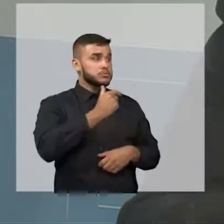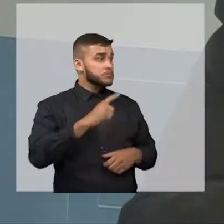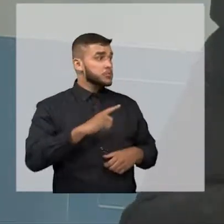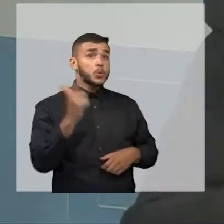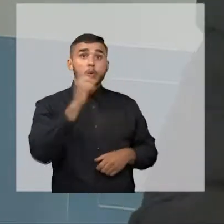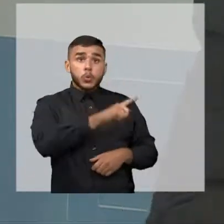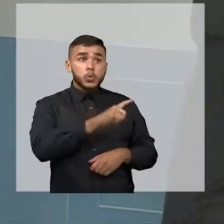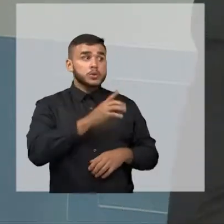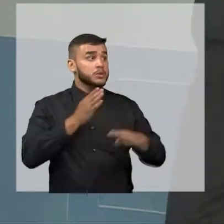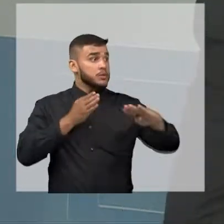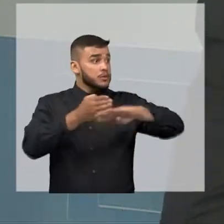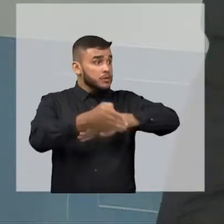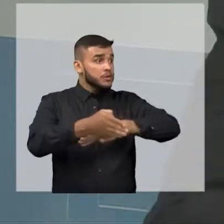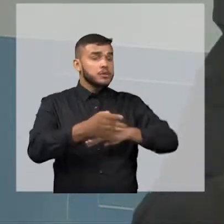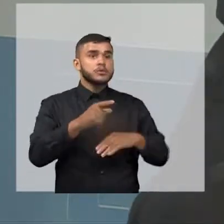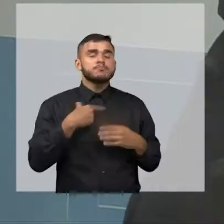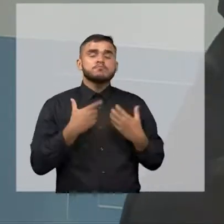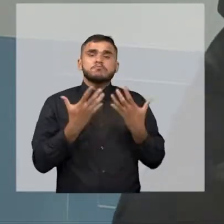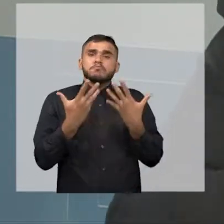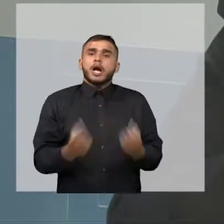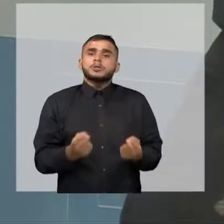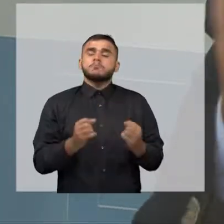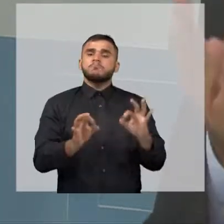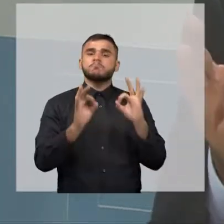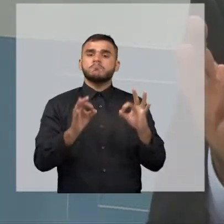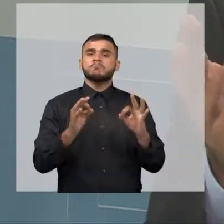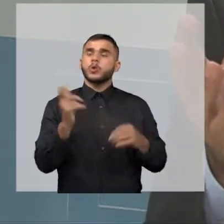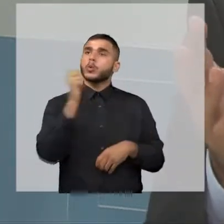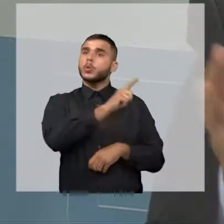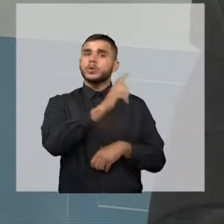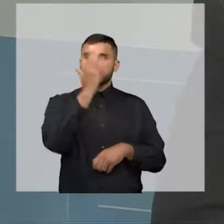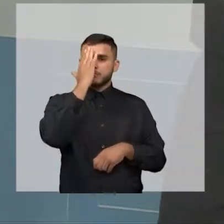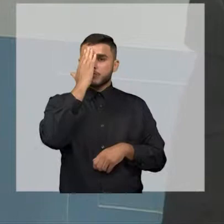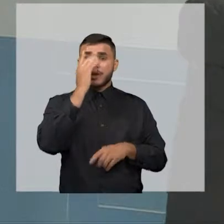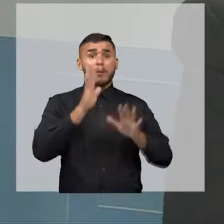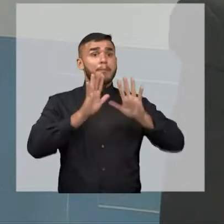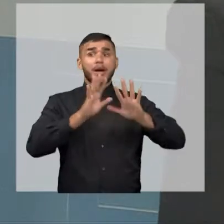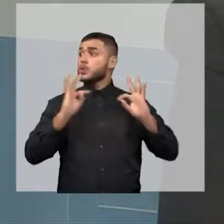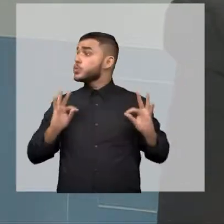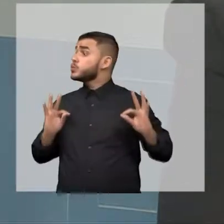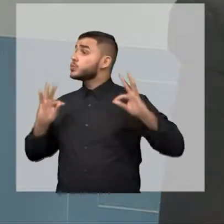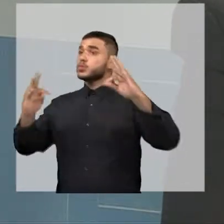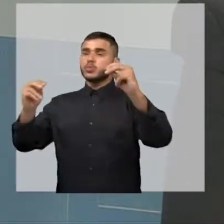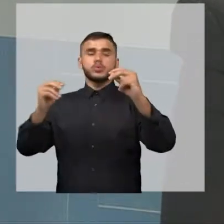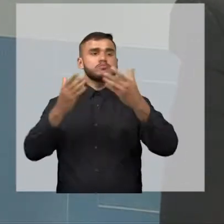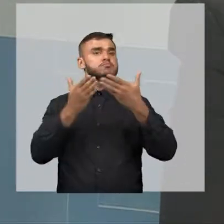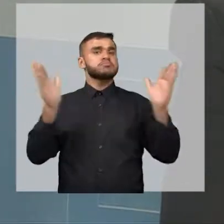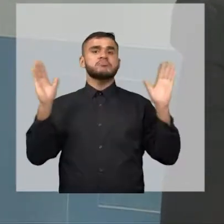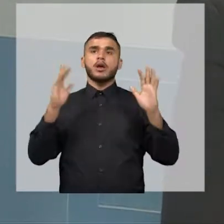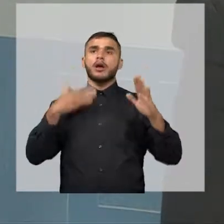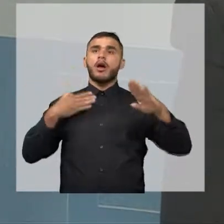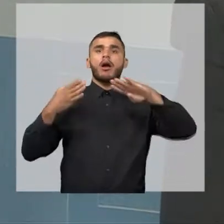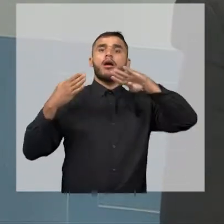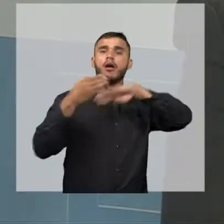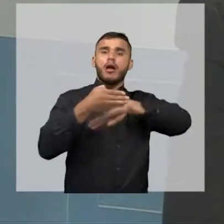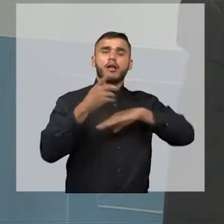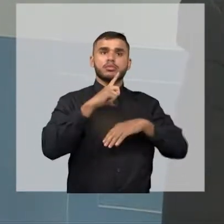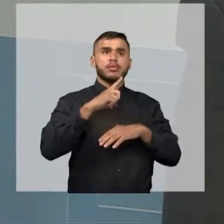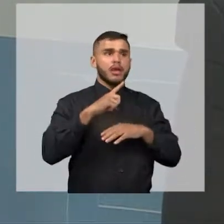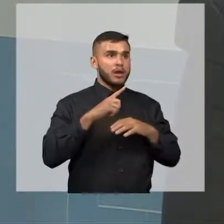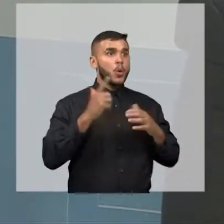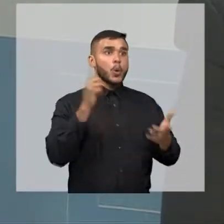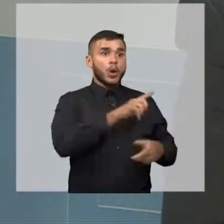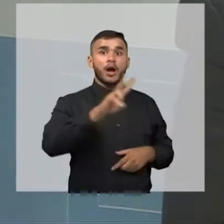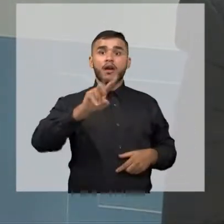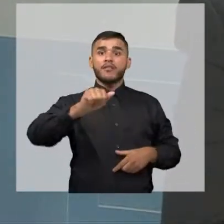quem consegue entrar no Hospital Regional de Sobral se sente acolhido no céu. Nem todo mundo consegue entrar no Hospital Regional de Sobral. O Hospital Regional de Sobral